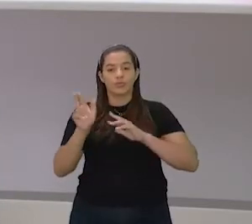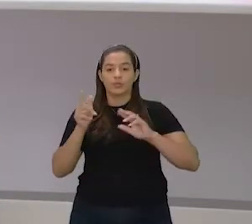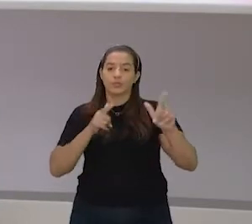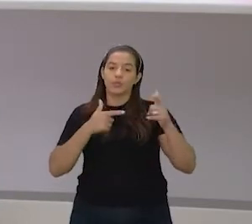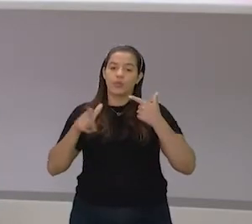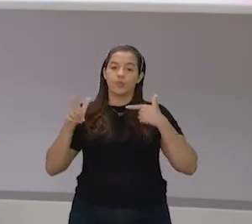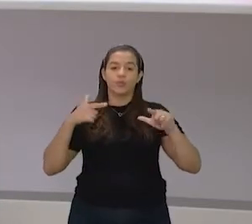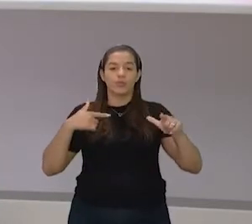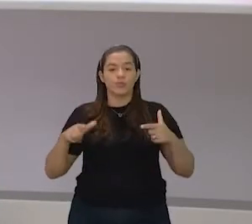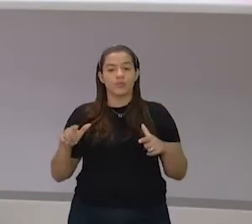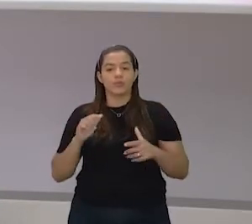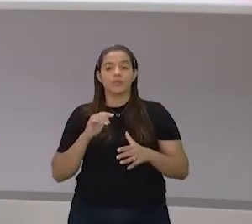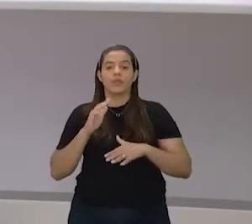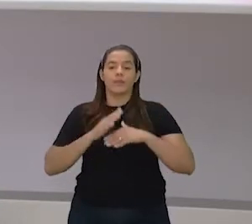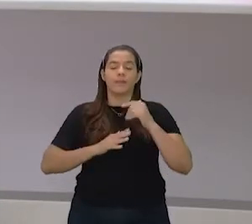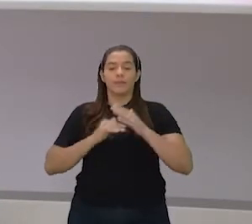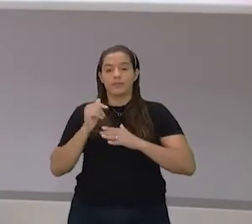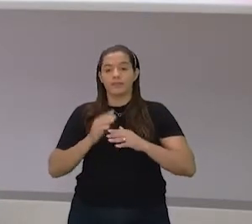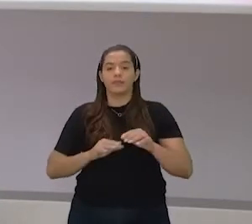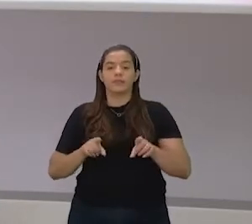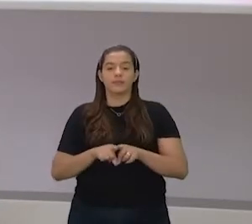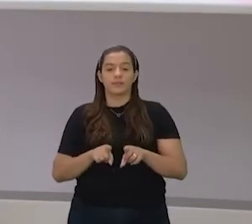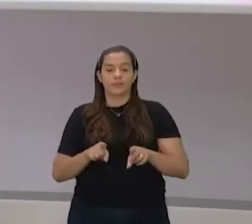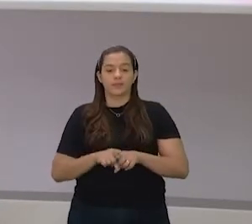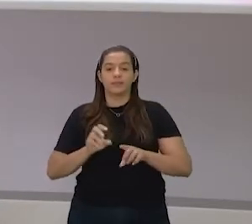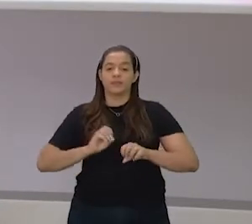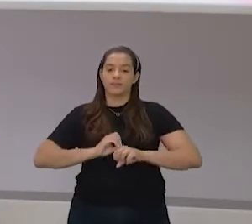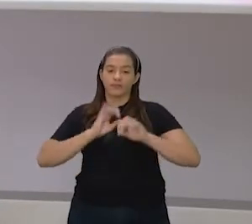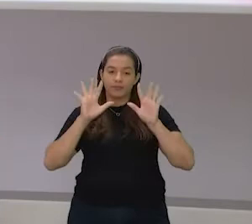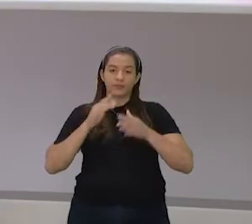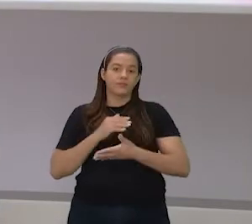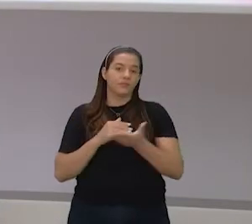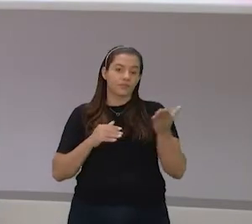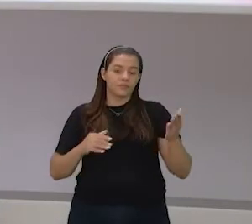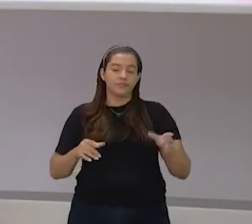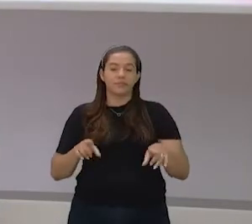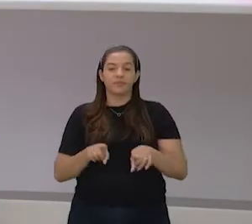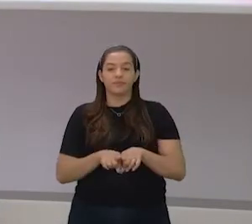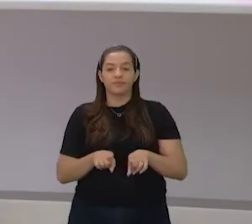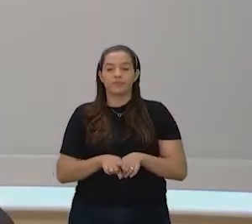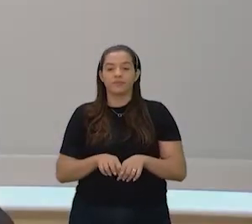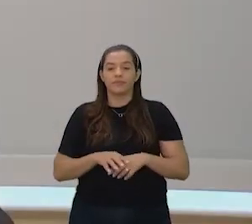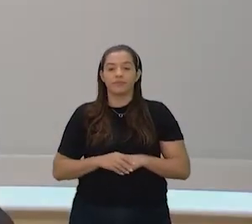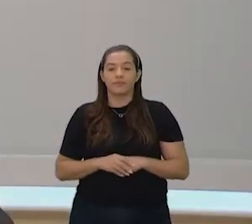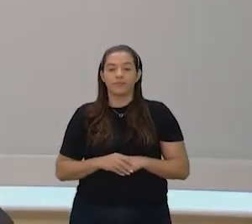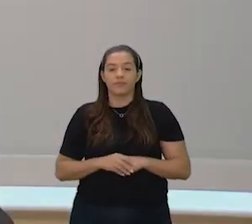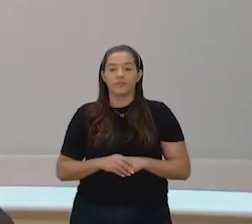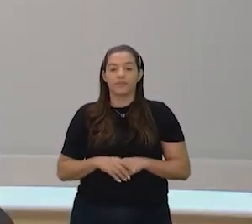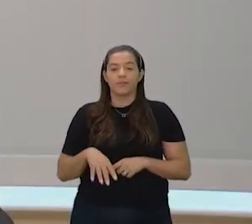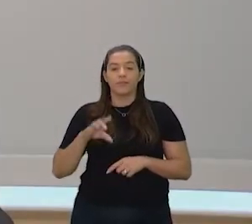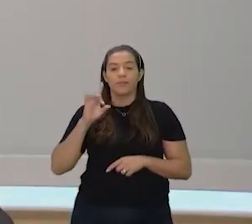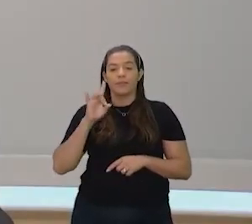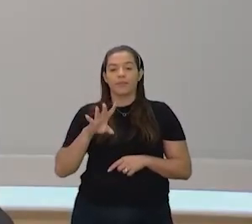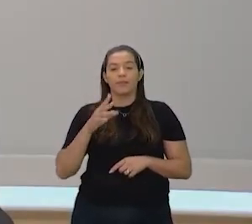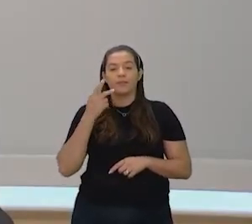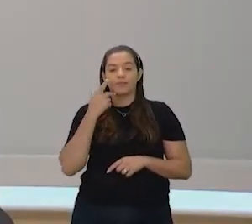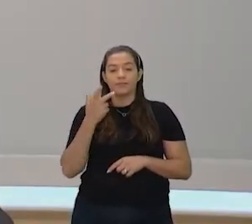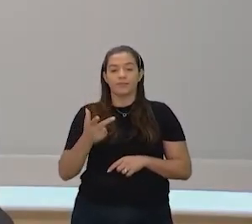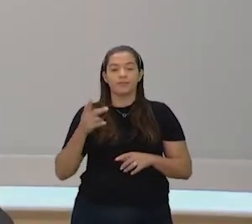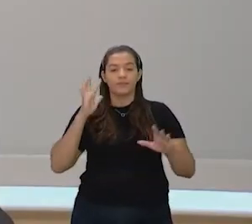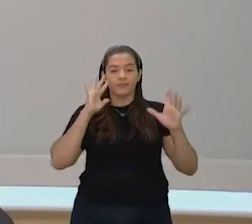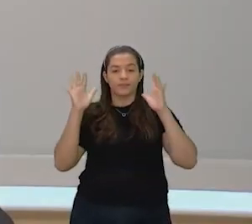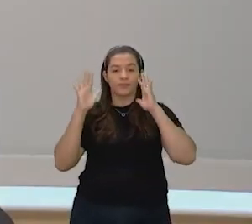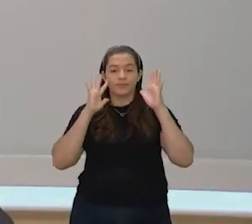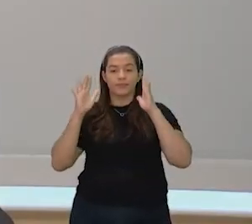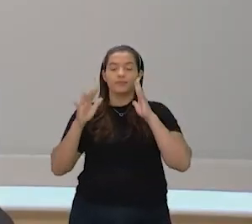outras habilidades. Nós deixamos isso aqui bem claro a eles, né? Eu tenho só mais uma coisa para a gente